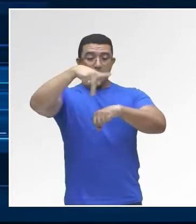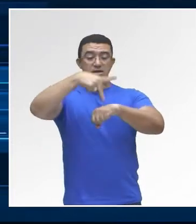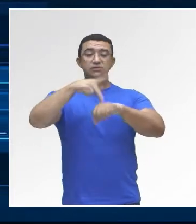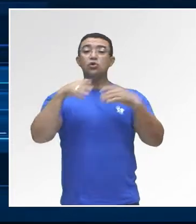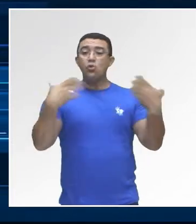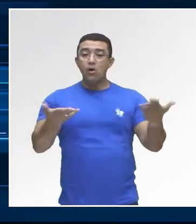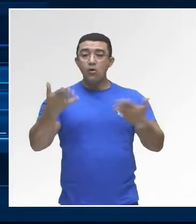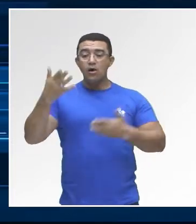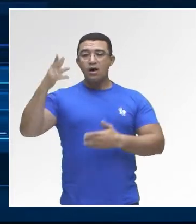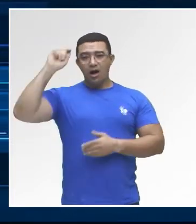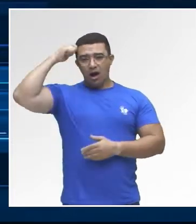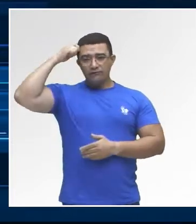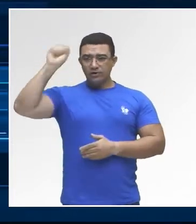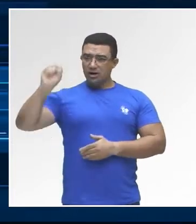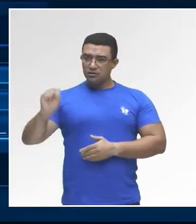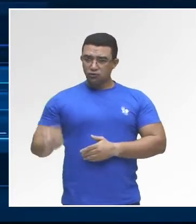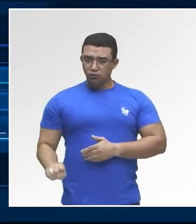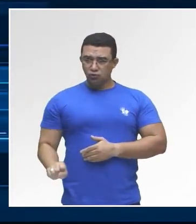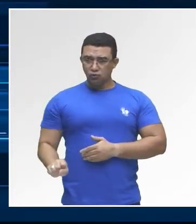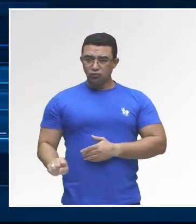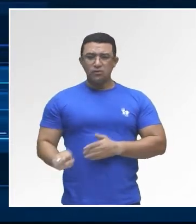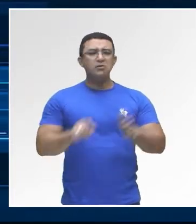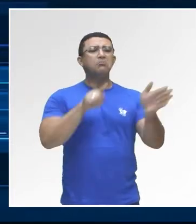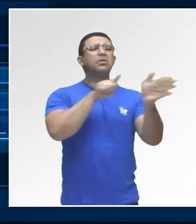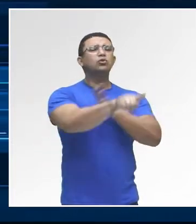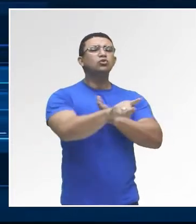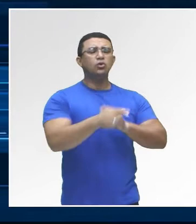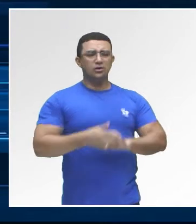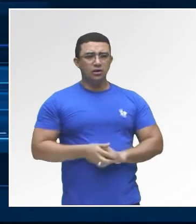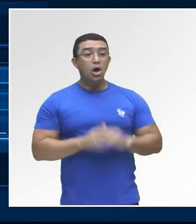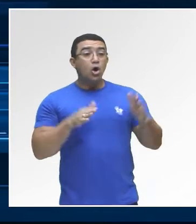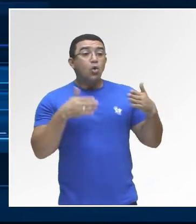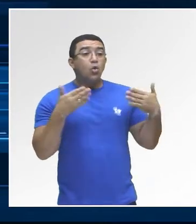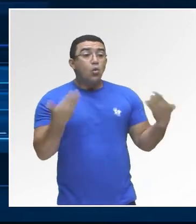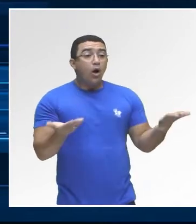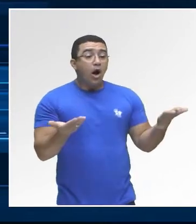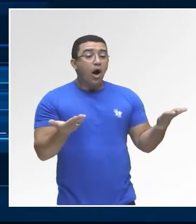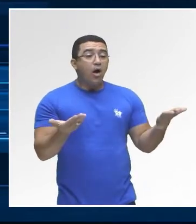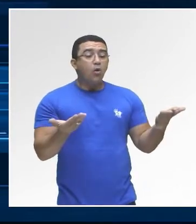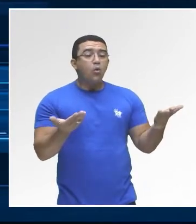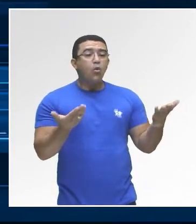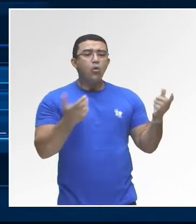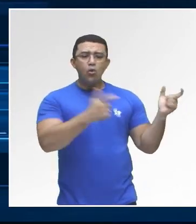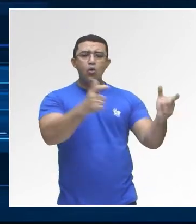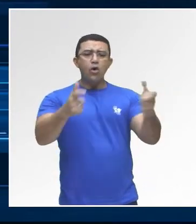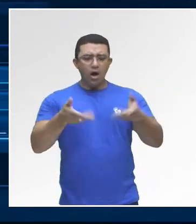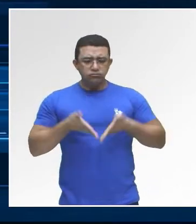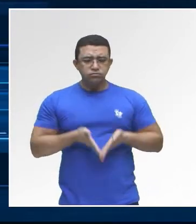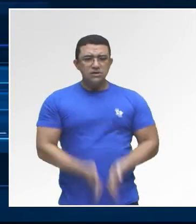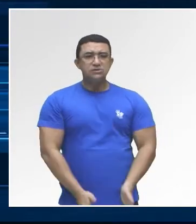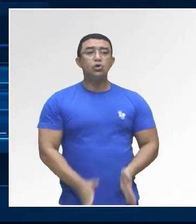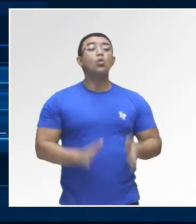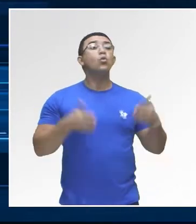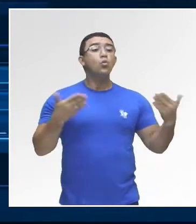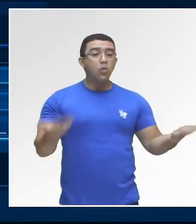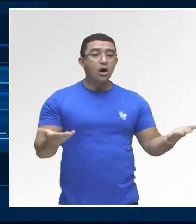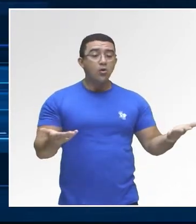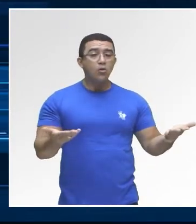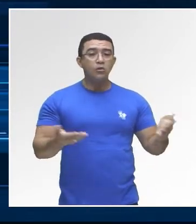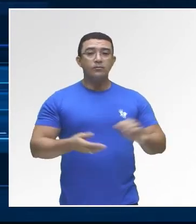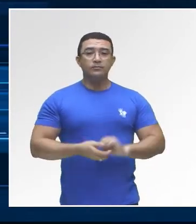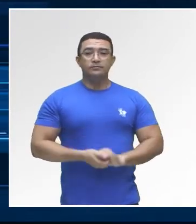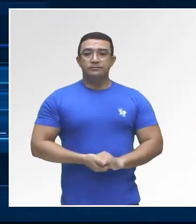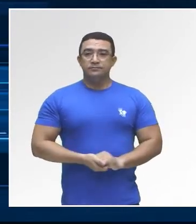South Africa. Então, o que eu perguntei dele? Qual é a sua... de onde é o seu país? De onde você veio,